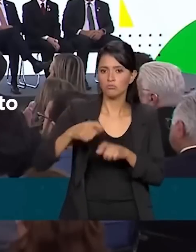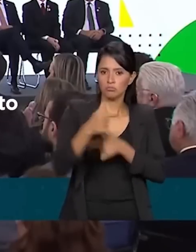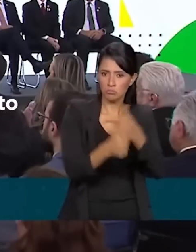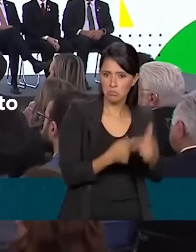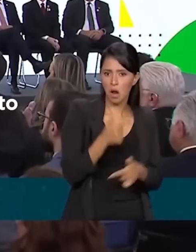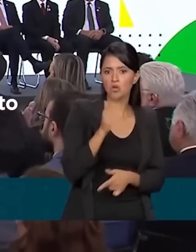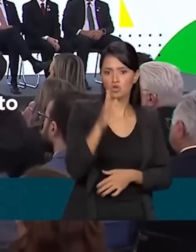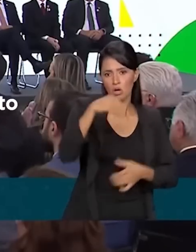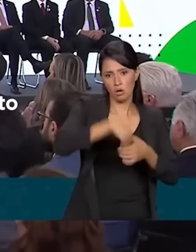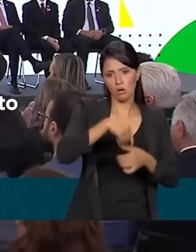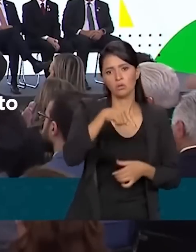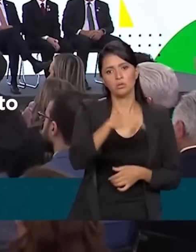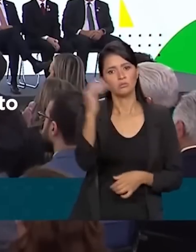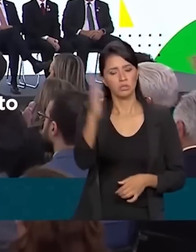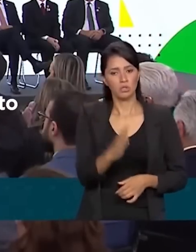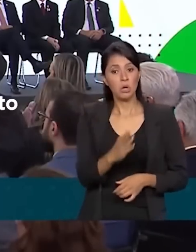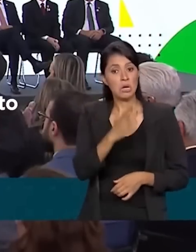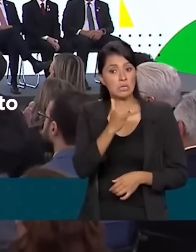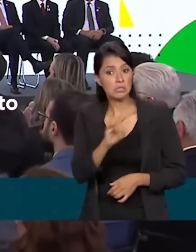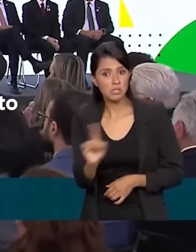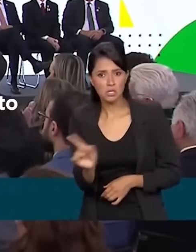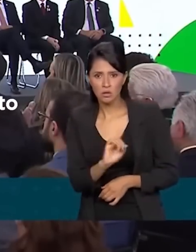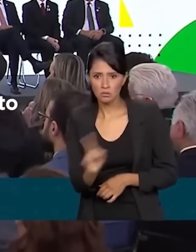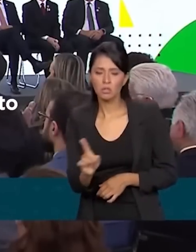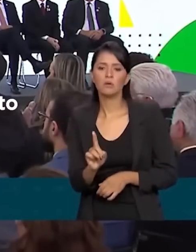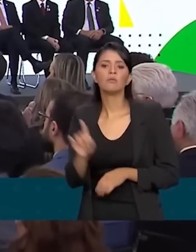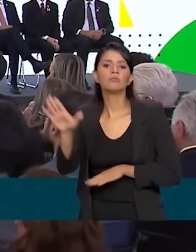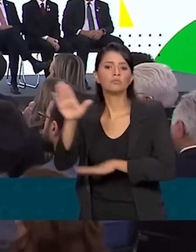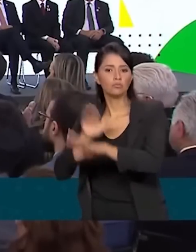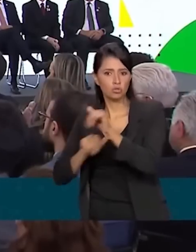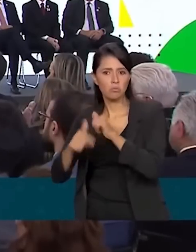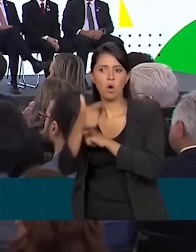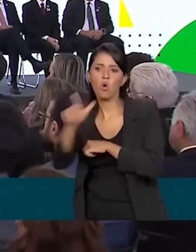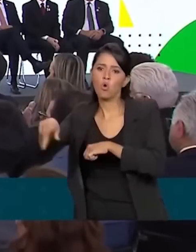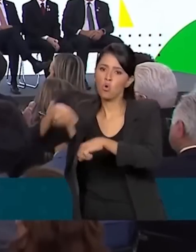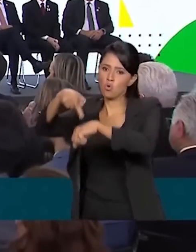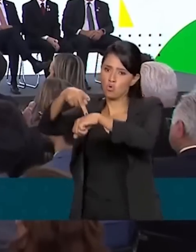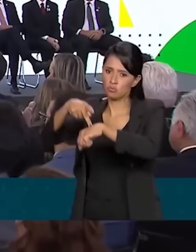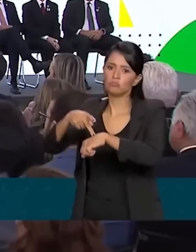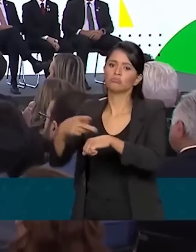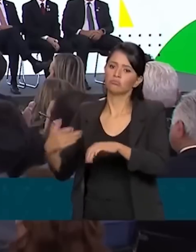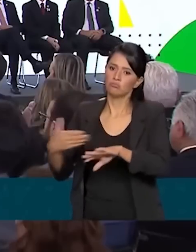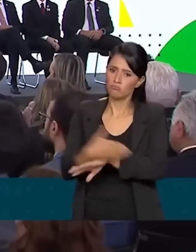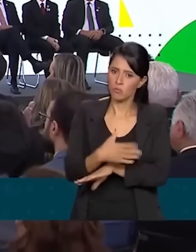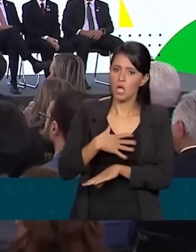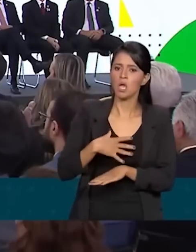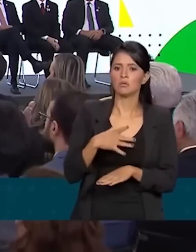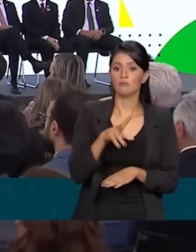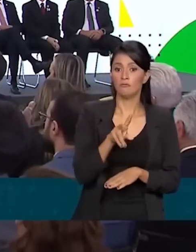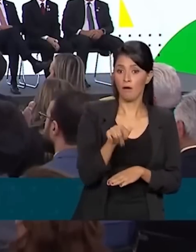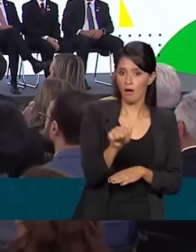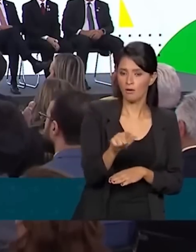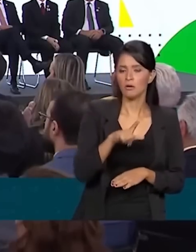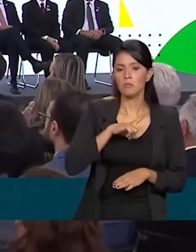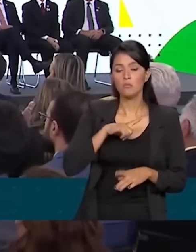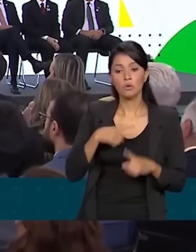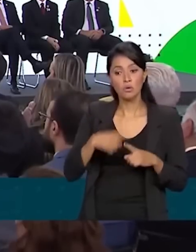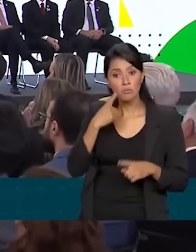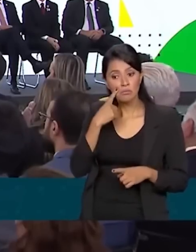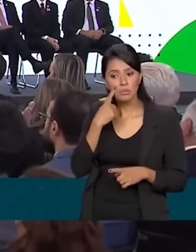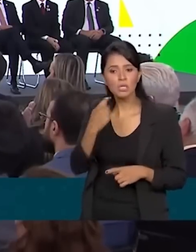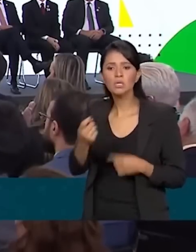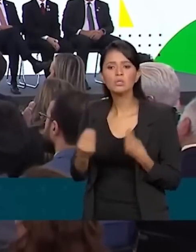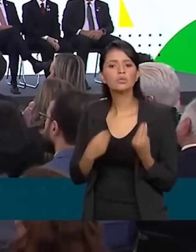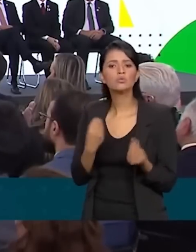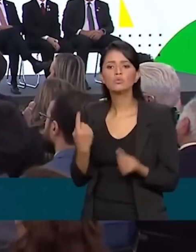tiver, nós vamos fazer chamamento para que médico estrangeiro ocupe essa tarefa, porque o que importa para nós não